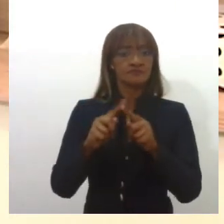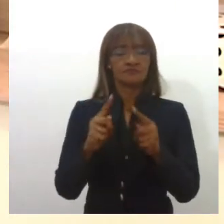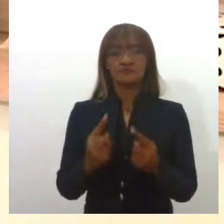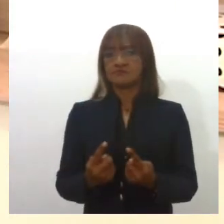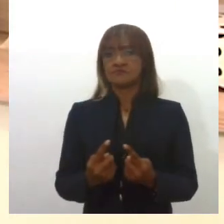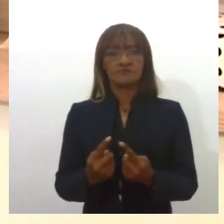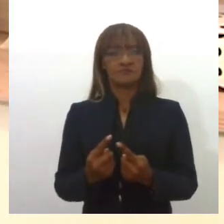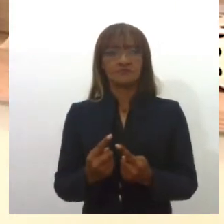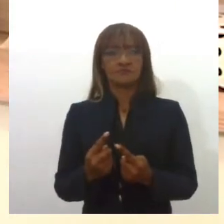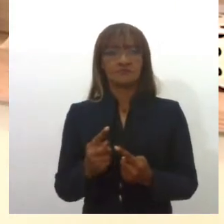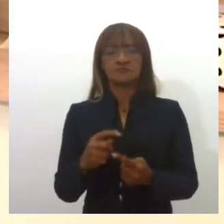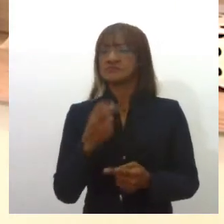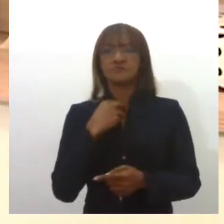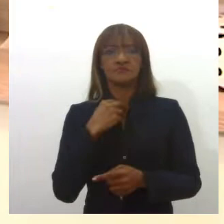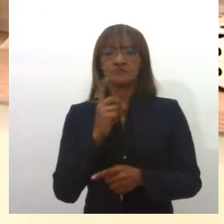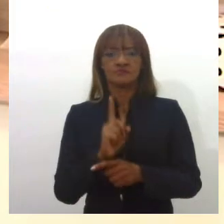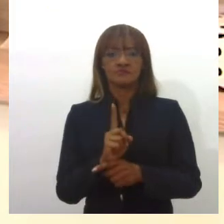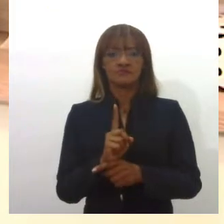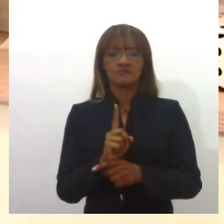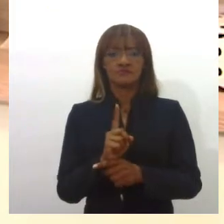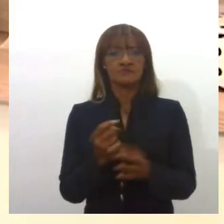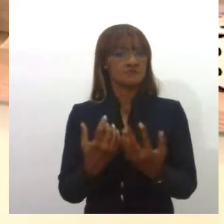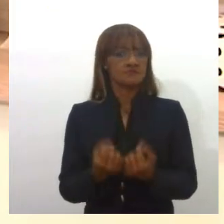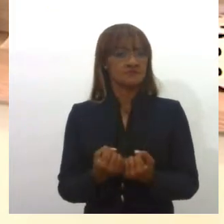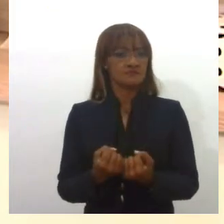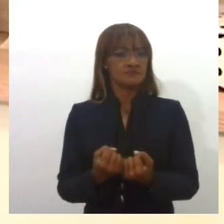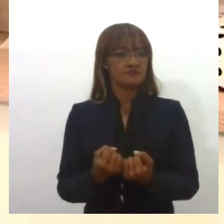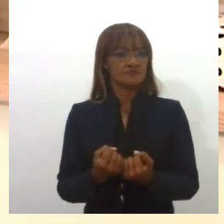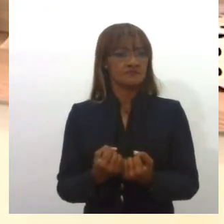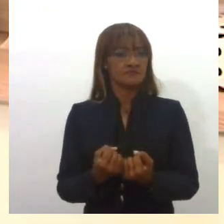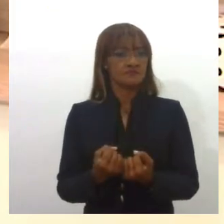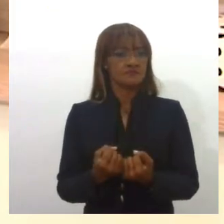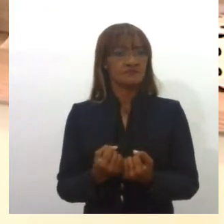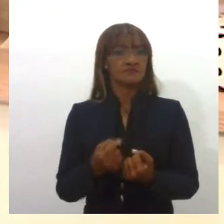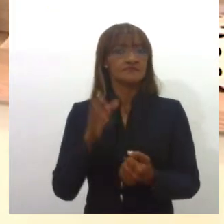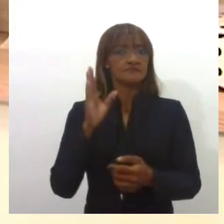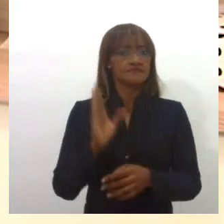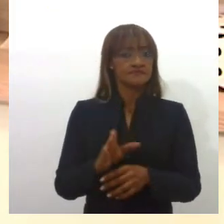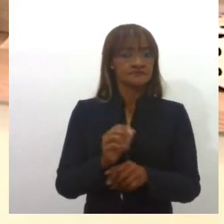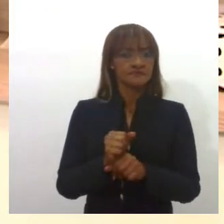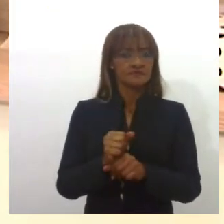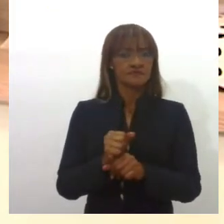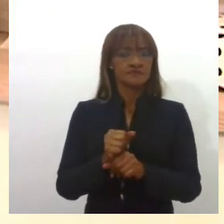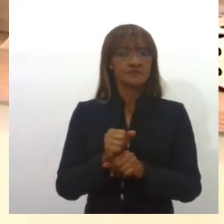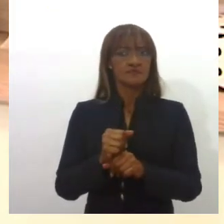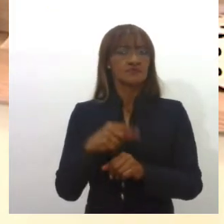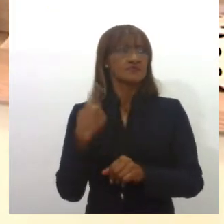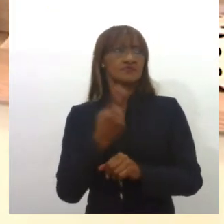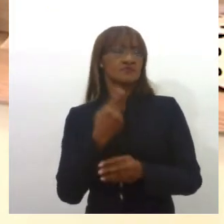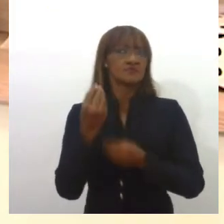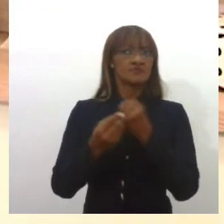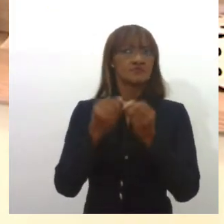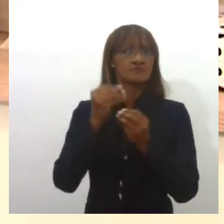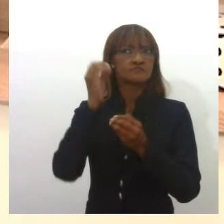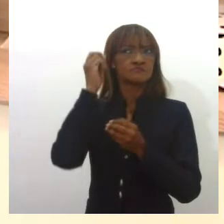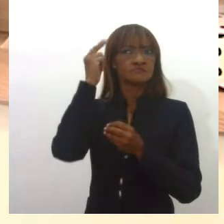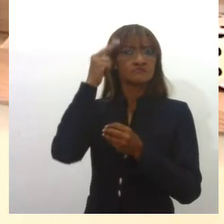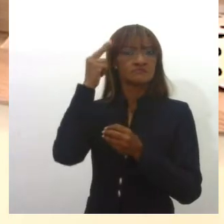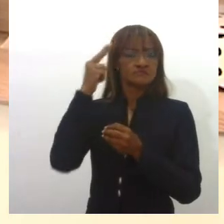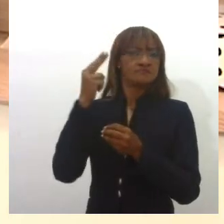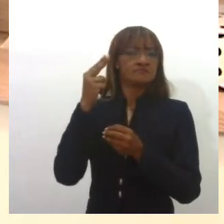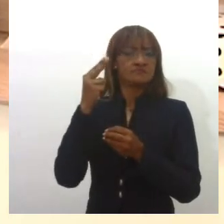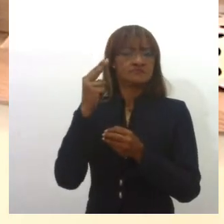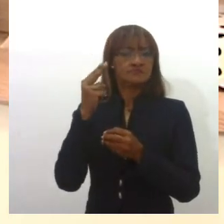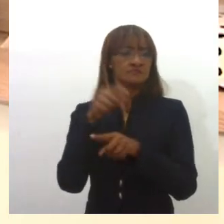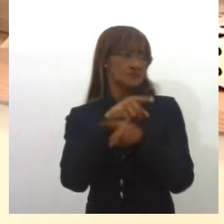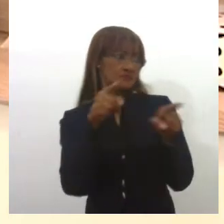coloca necessariamente a selo. Nós precisamos cautela quando se pensa em corrupção para não imaginar algo que é assim, bom, todo